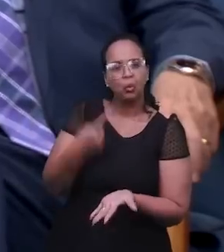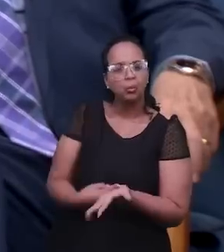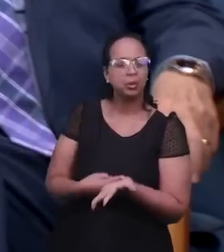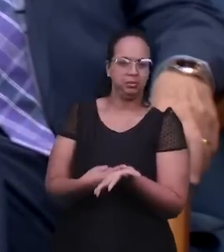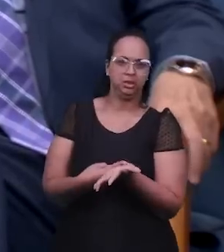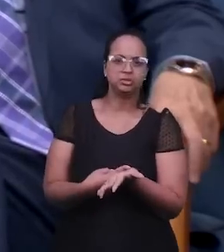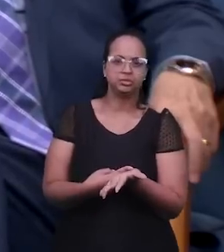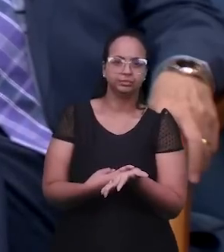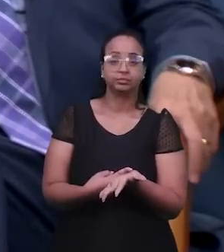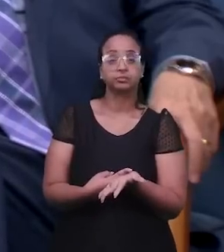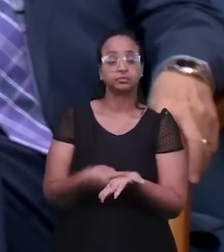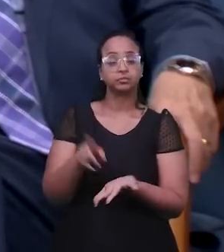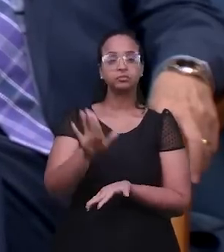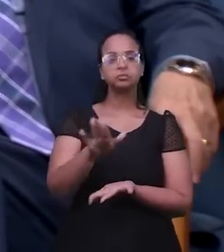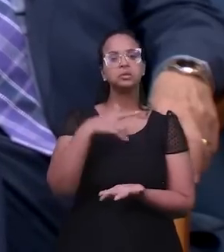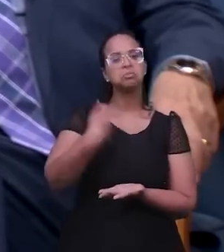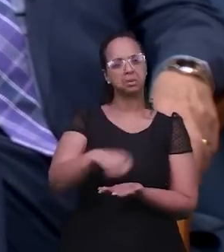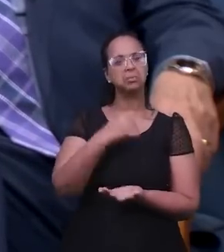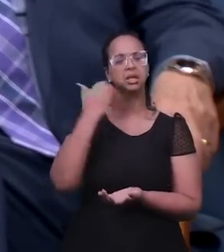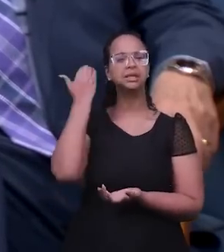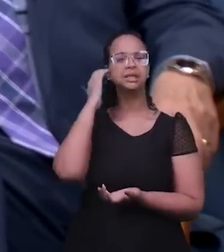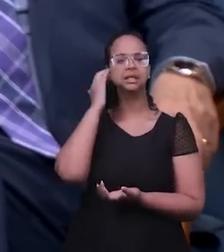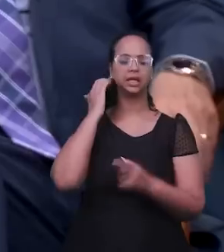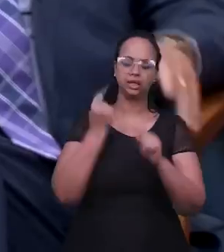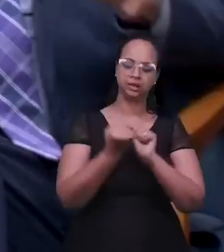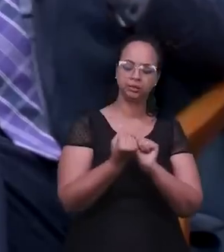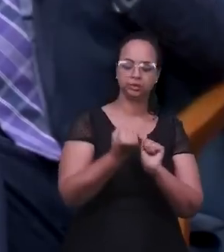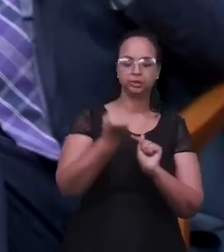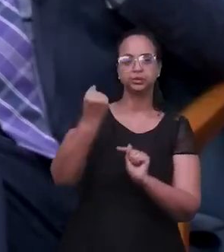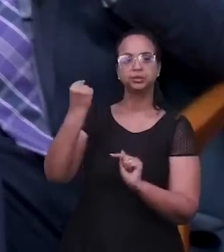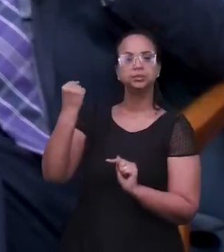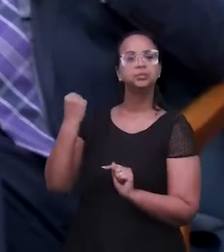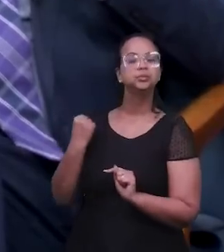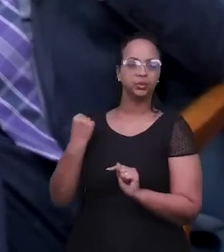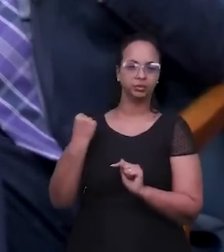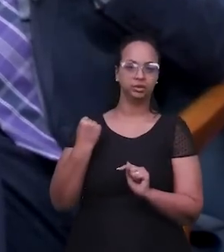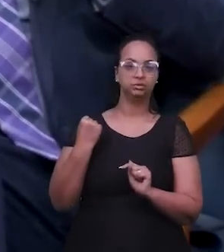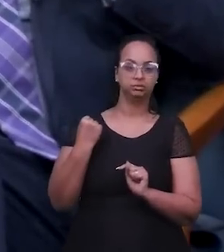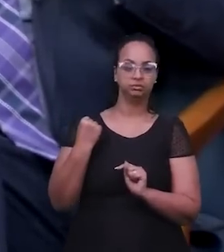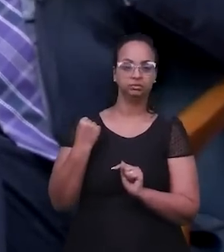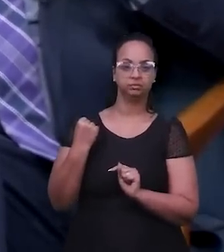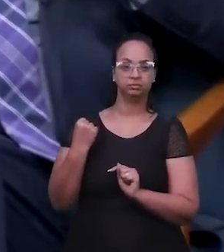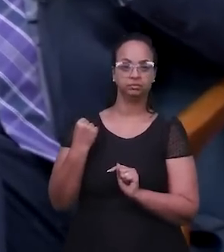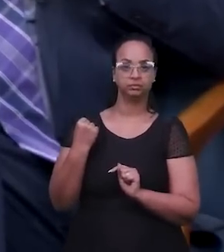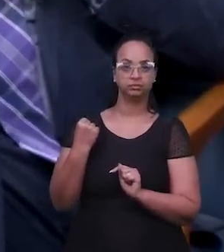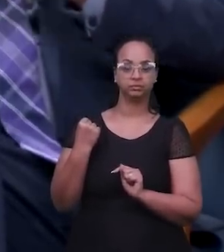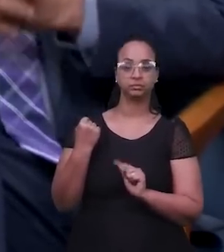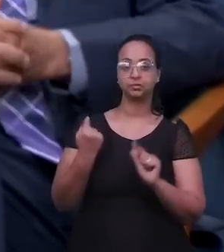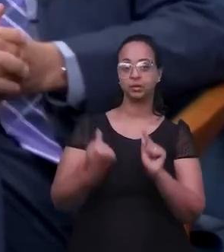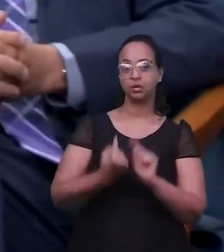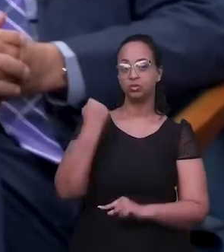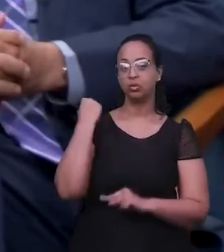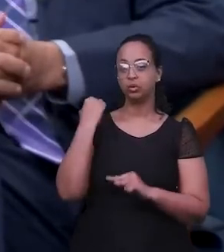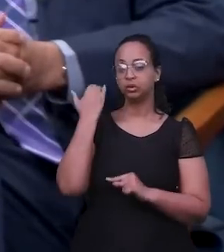ministros do novo pacto. Então nós primeiro temos que voltar